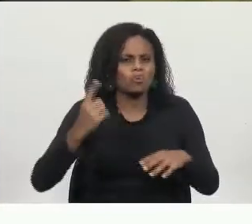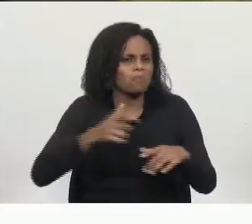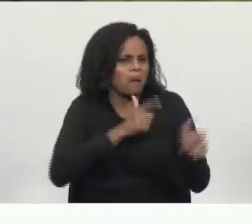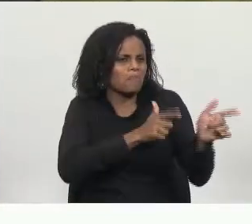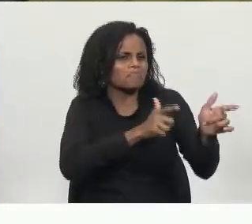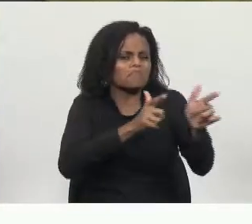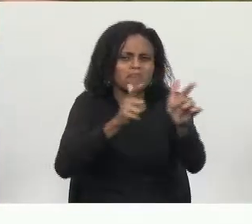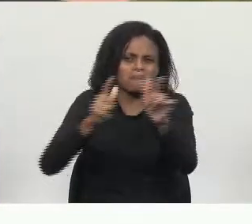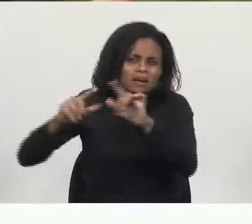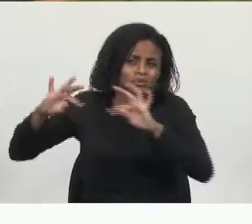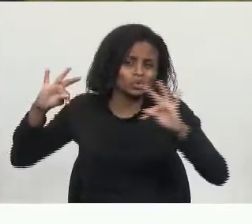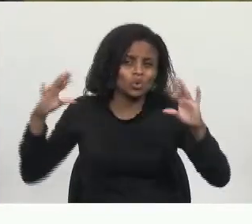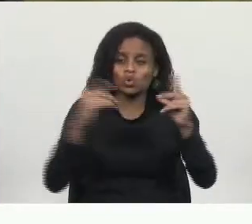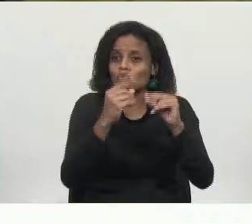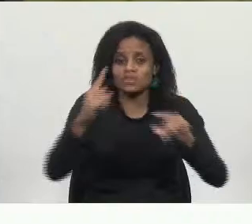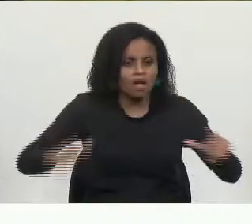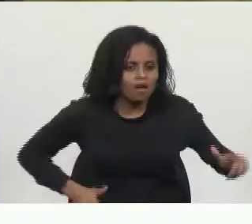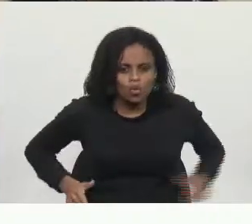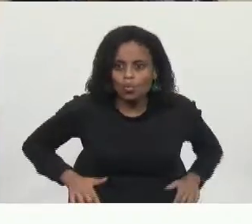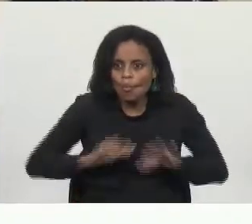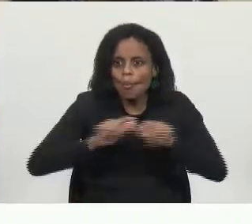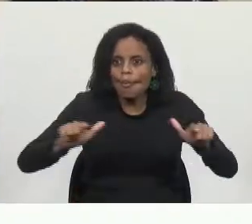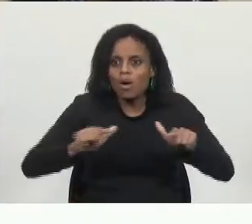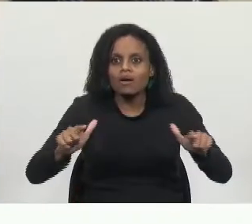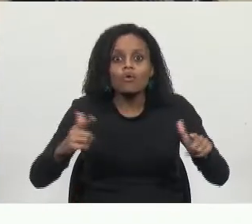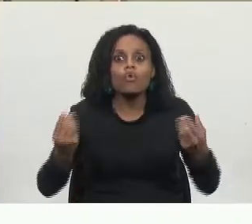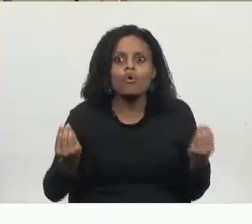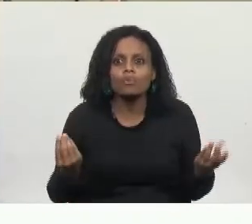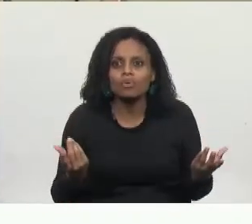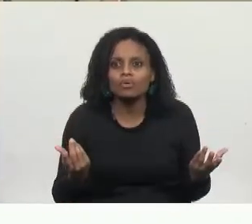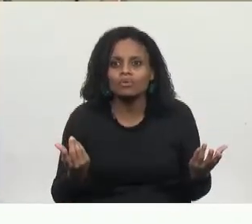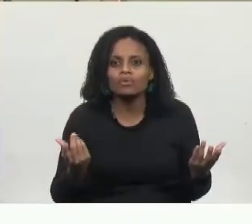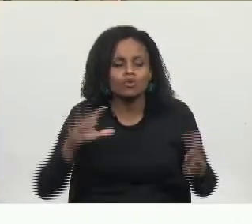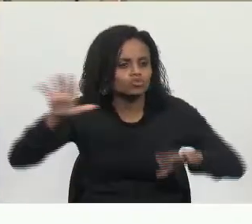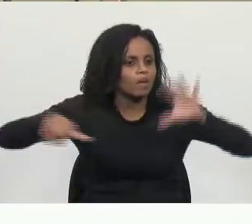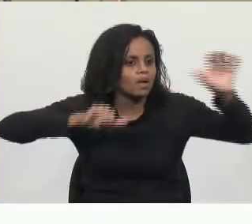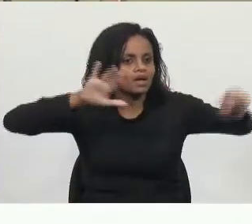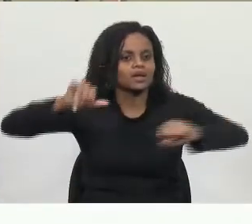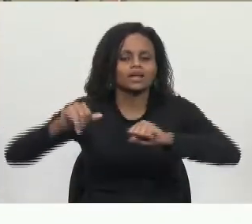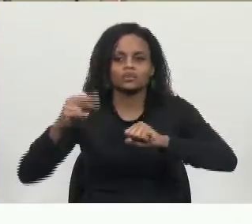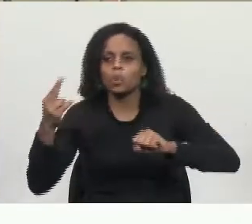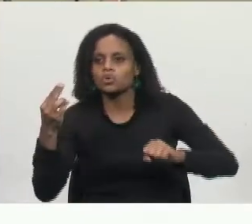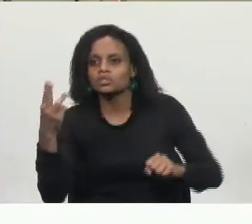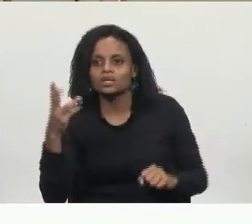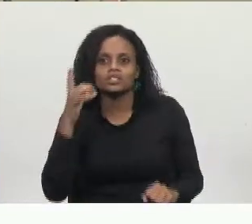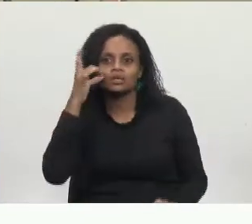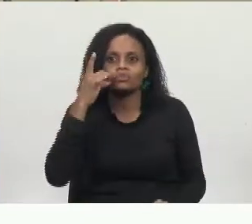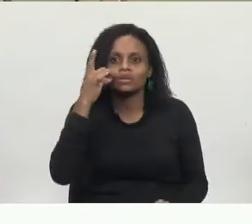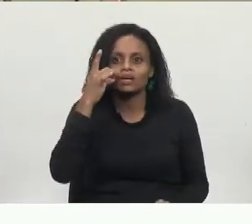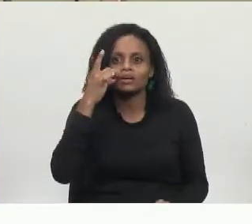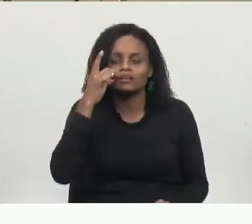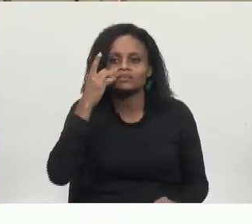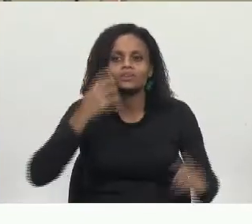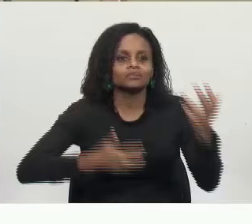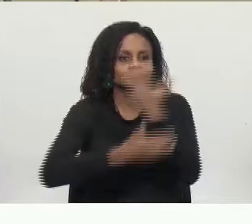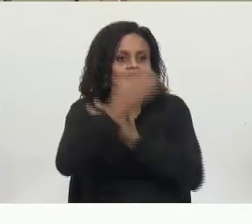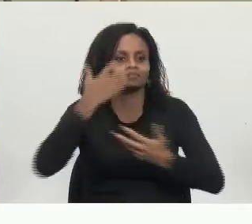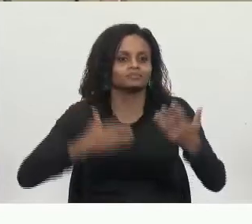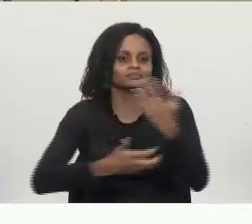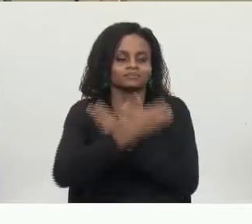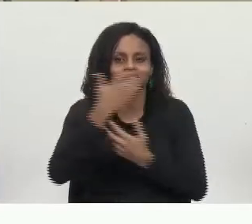todo mundo, o senhor desarmado, como é que o senhor reagiria? Eu reuniria mais 2 ou 3 deputados, cantaria a música do John